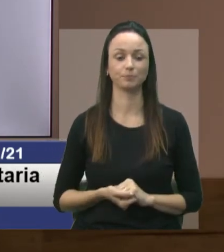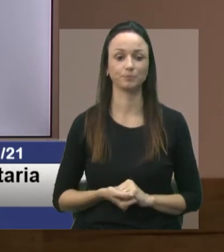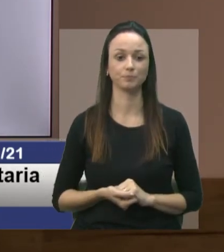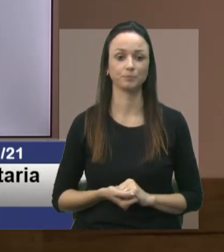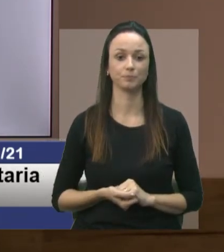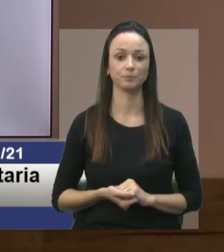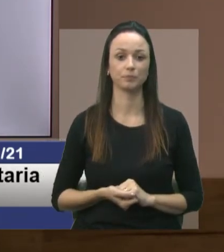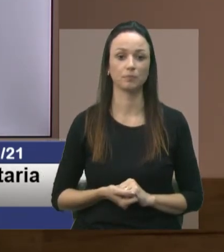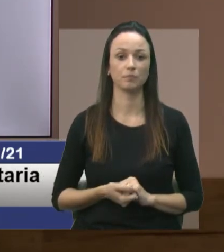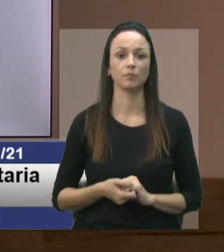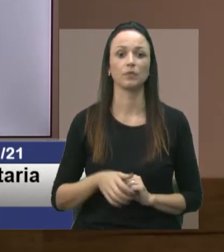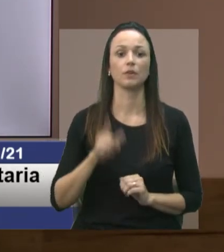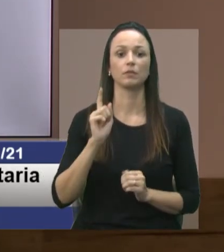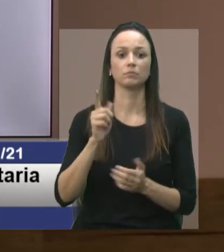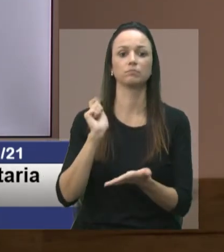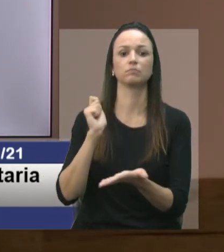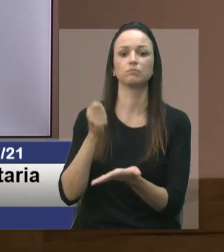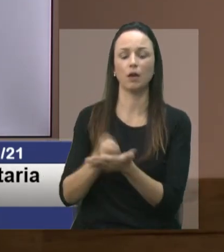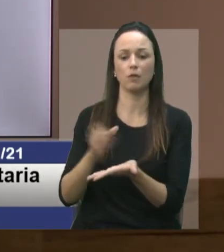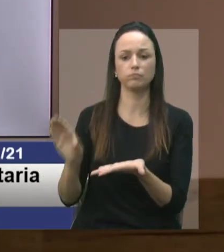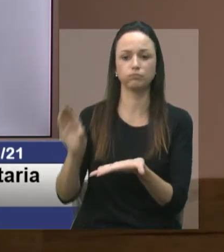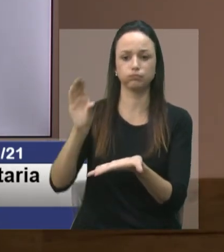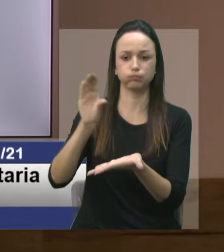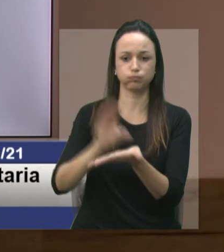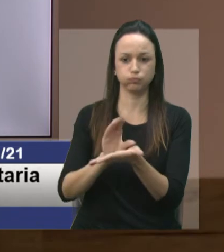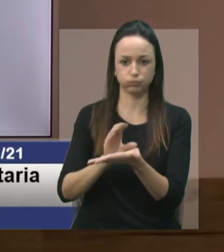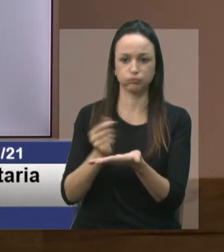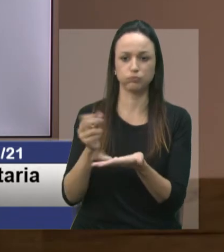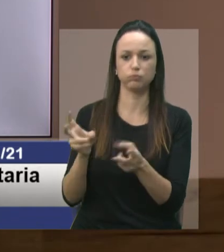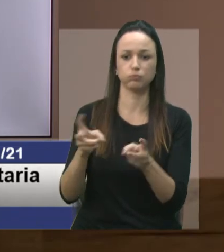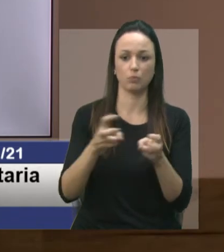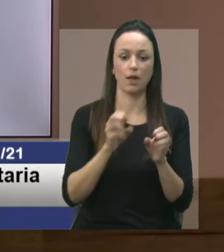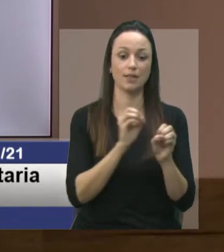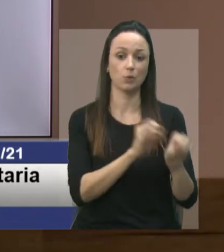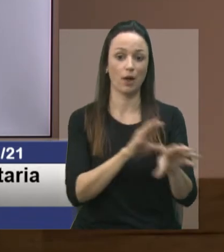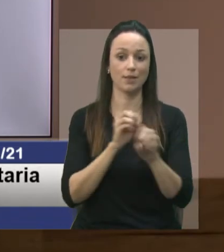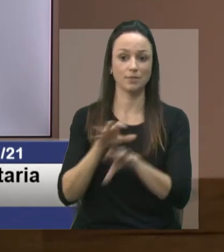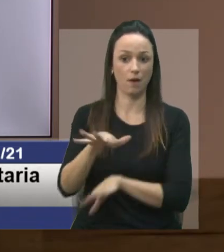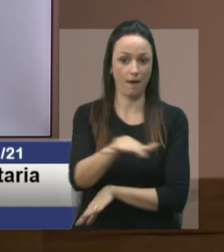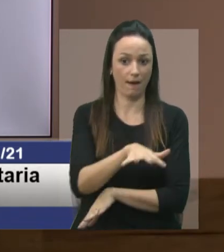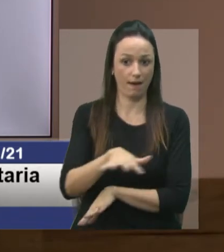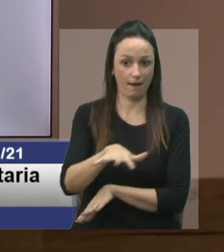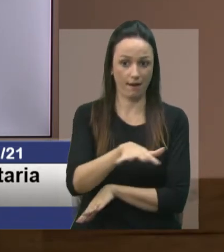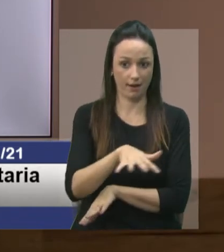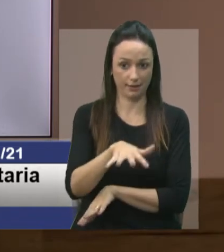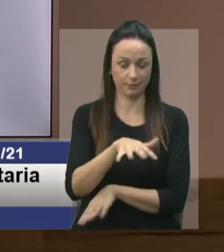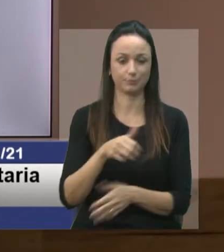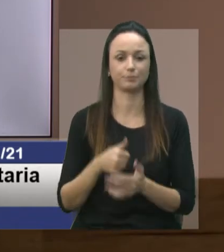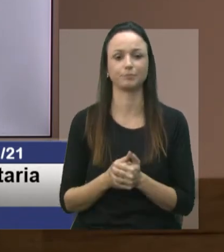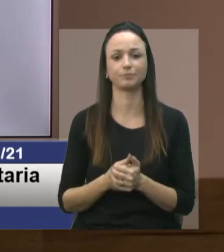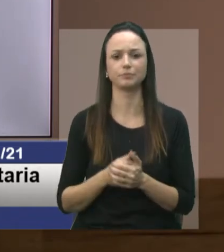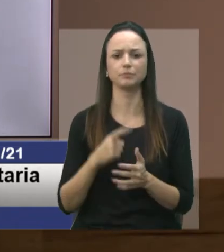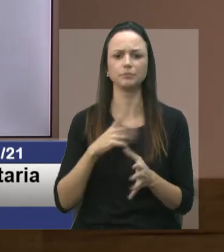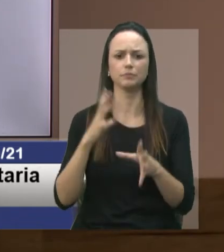A aplicação constitucional de recursos próprios na educação. Nós tivemos um total no período de receitas